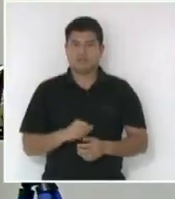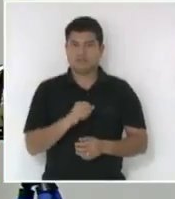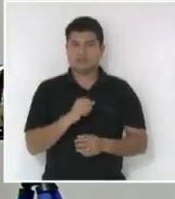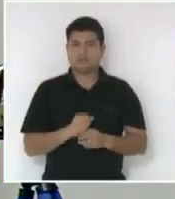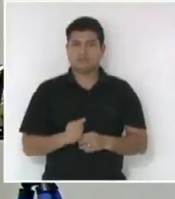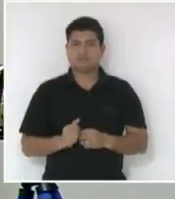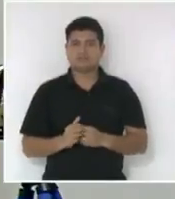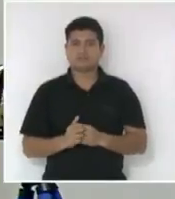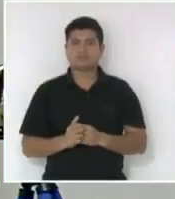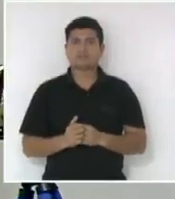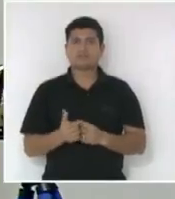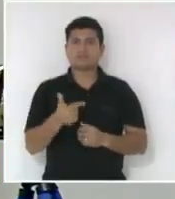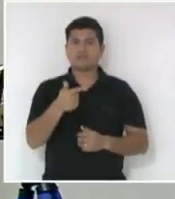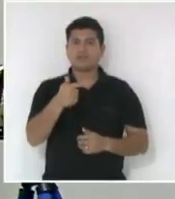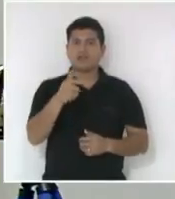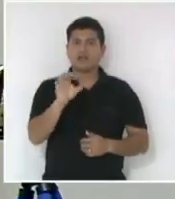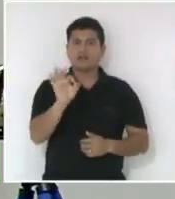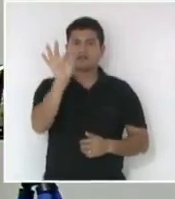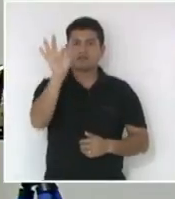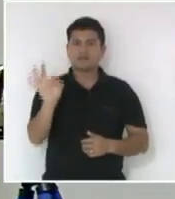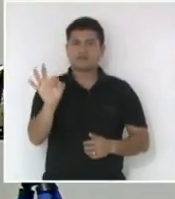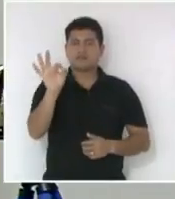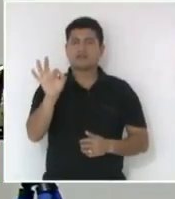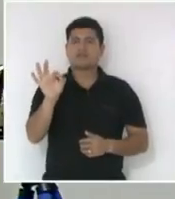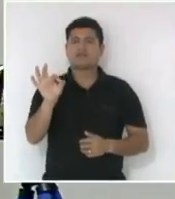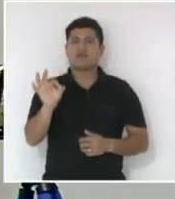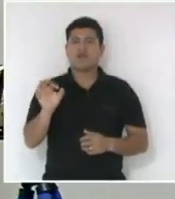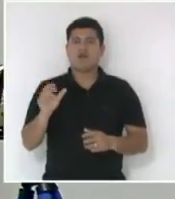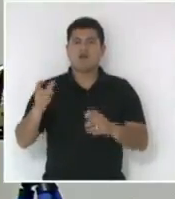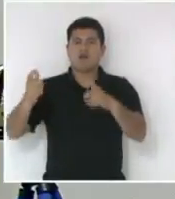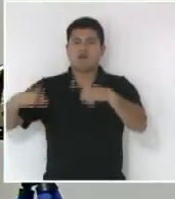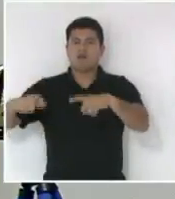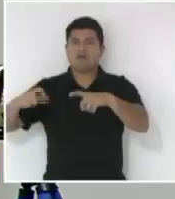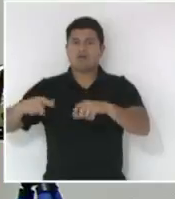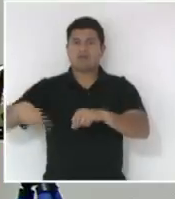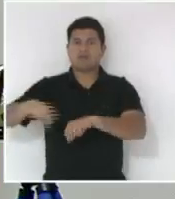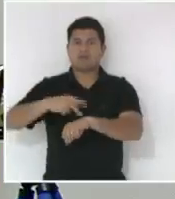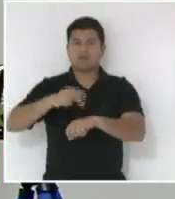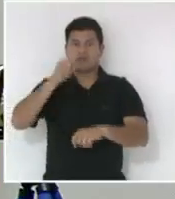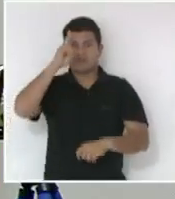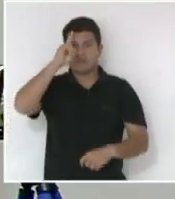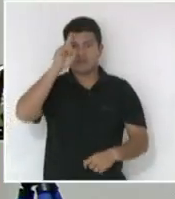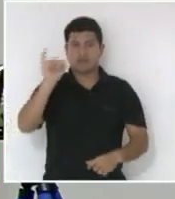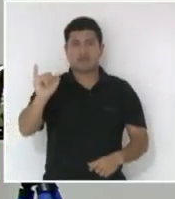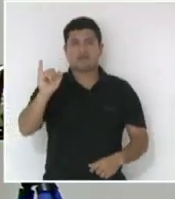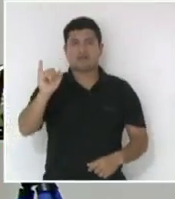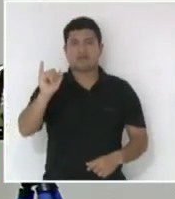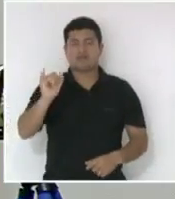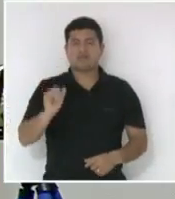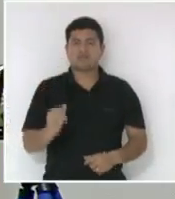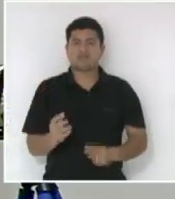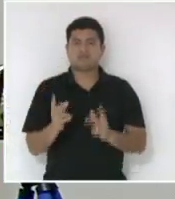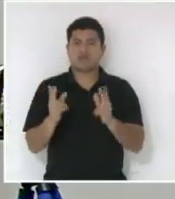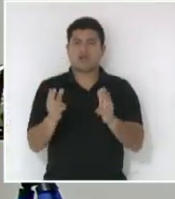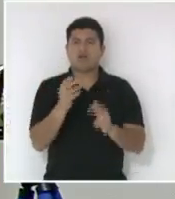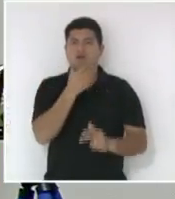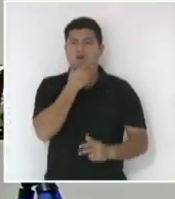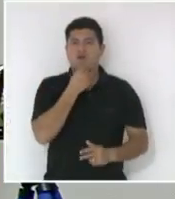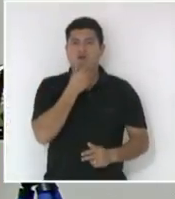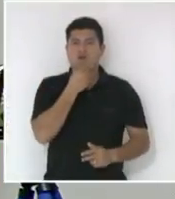dos imigrantes vêm do Haiti, como James Fernault, 37